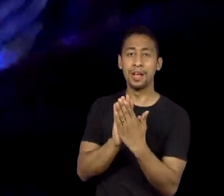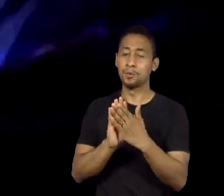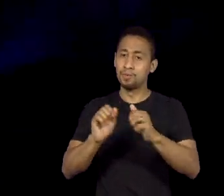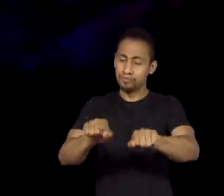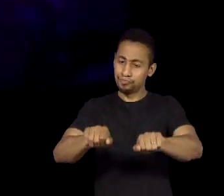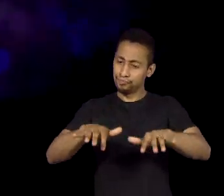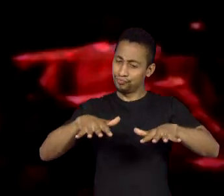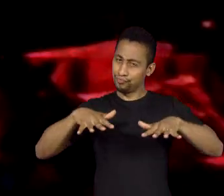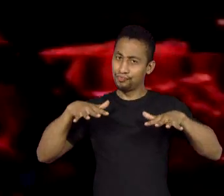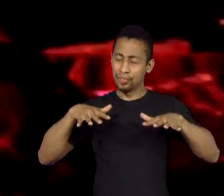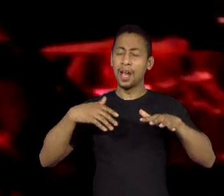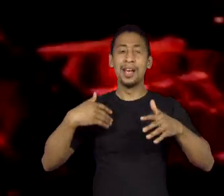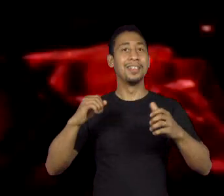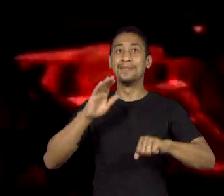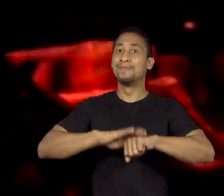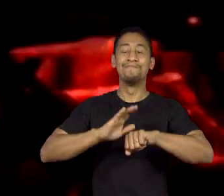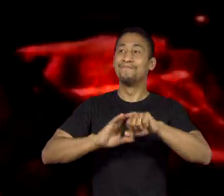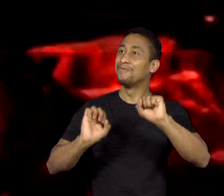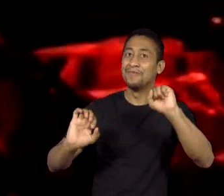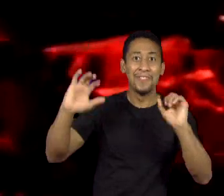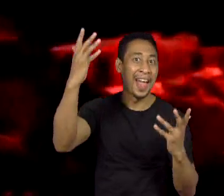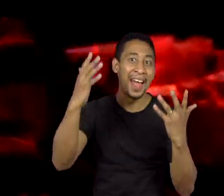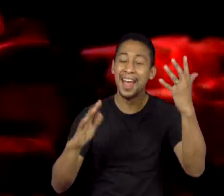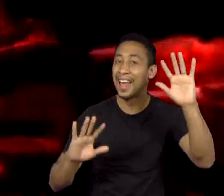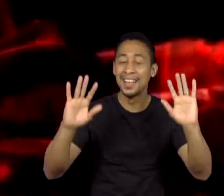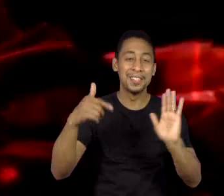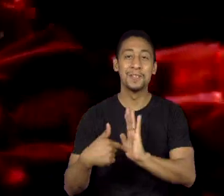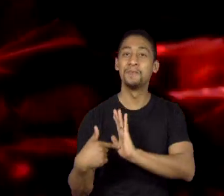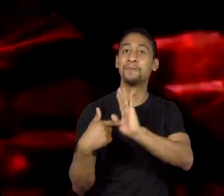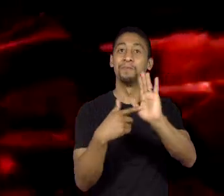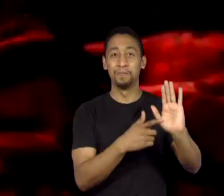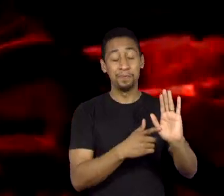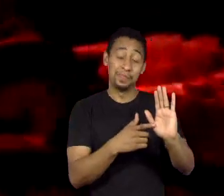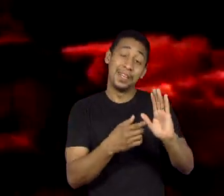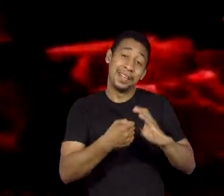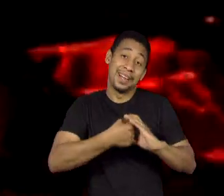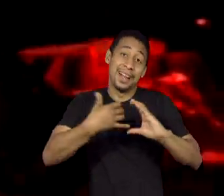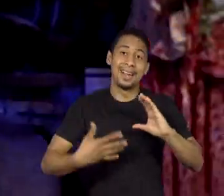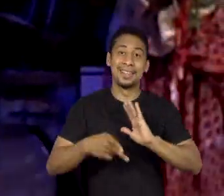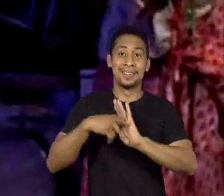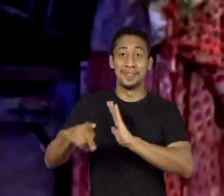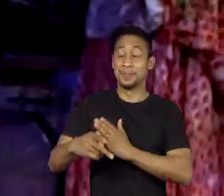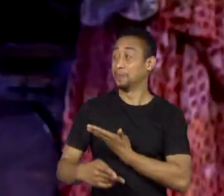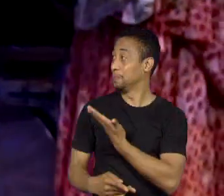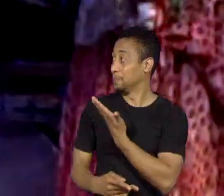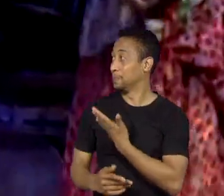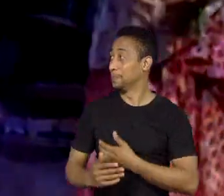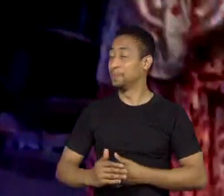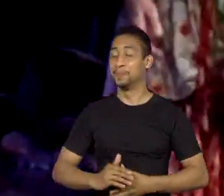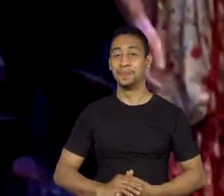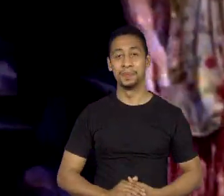tecendo o espírito de festa que caracteriza as suas apresentações.